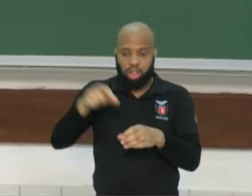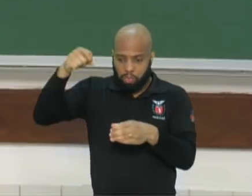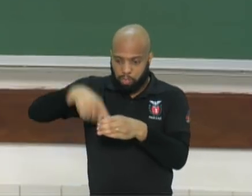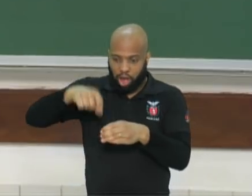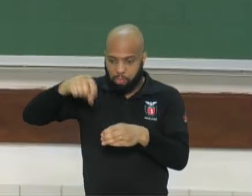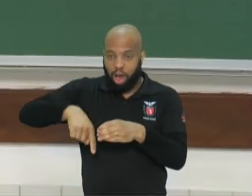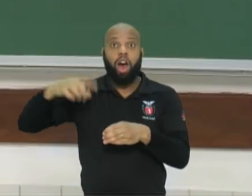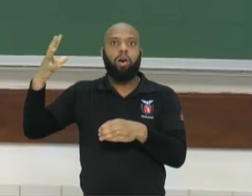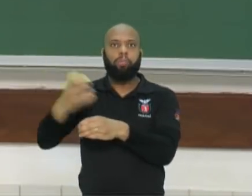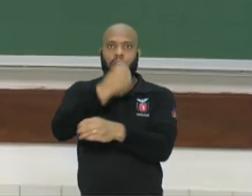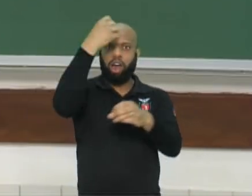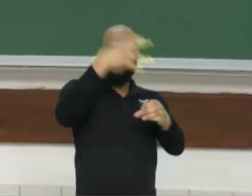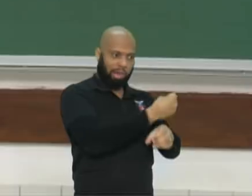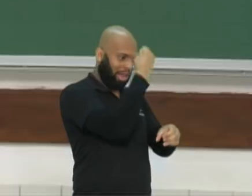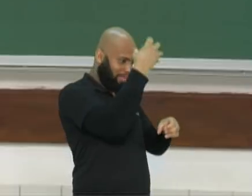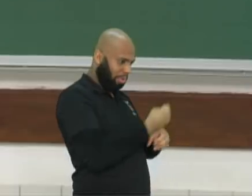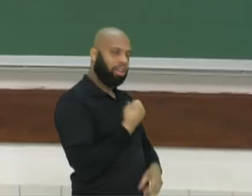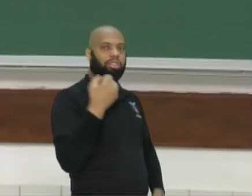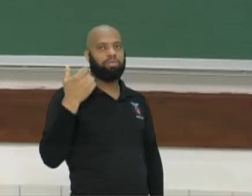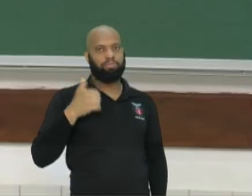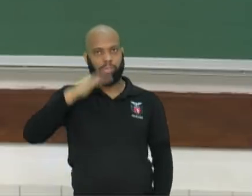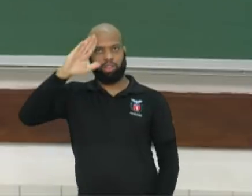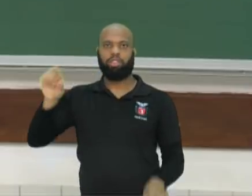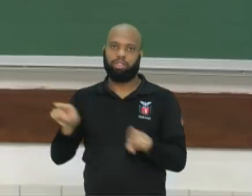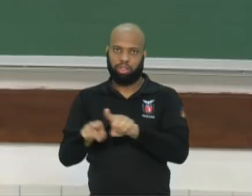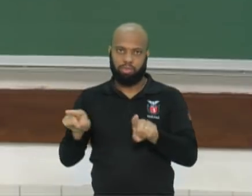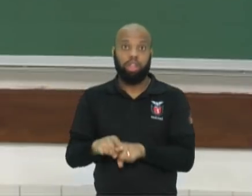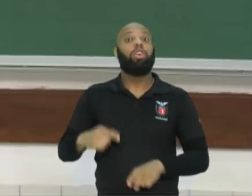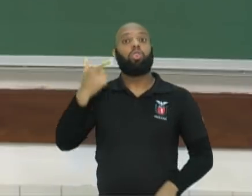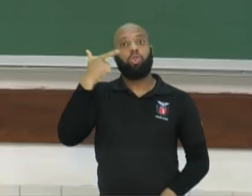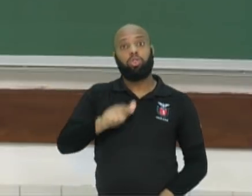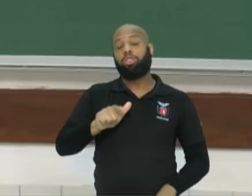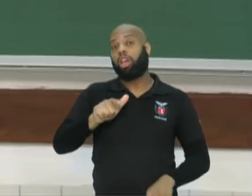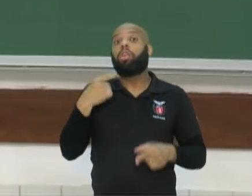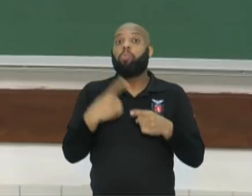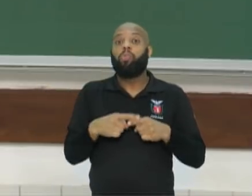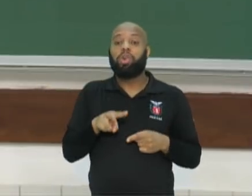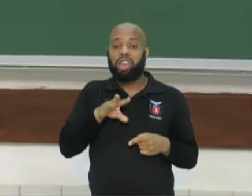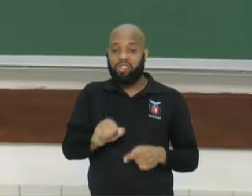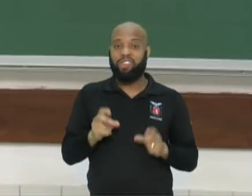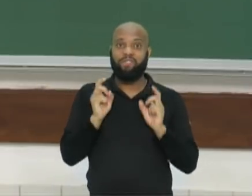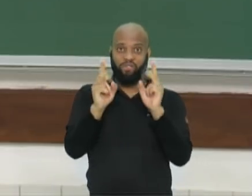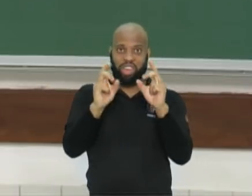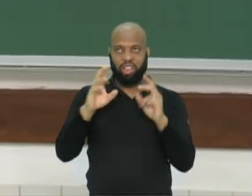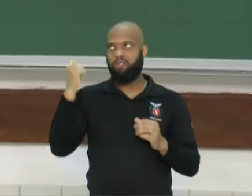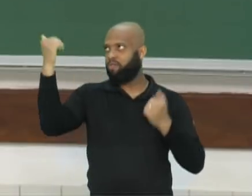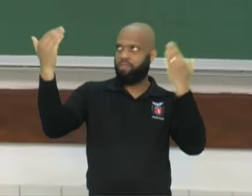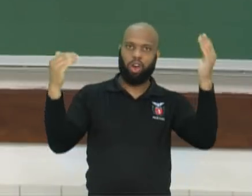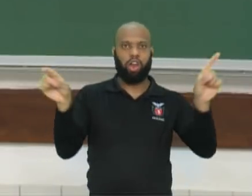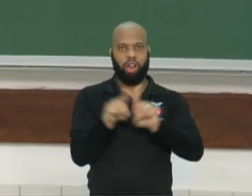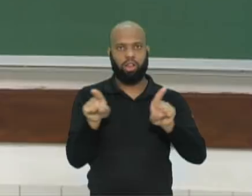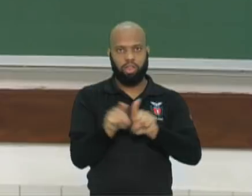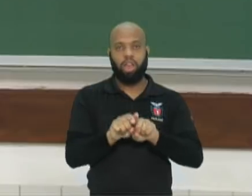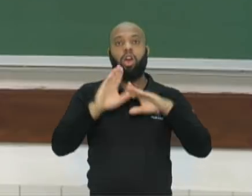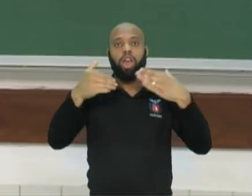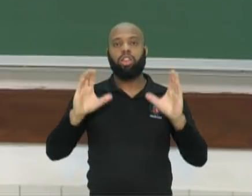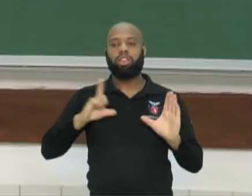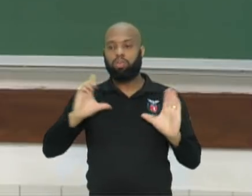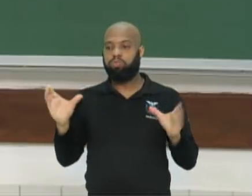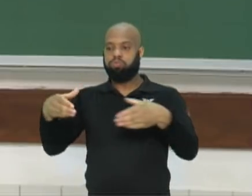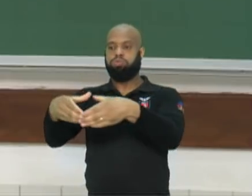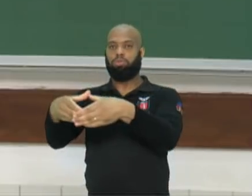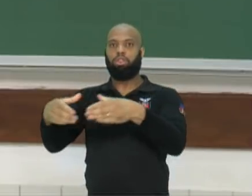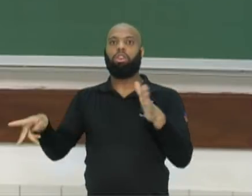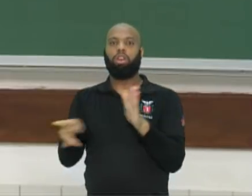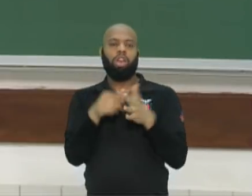para aumentar a produtividade. E normalmente é para vender para exportação. Então, esse conjunto